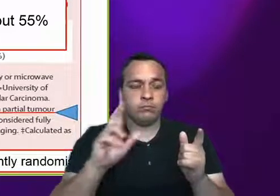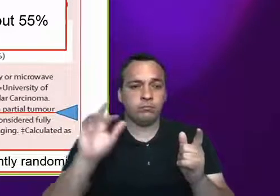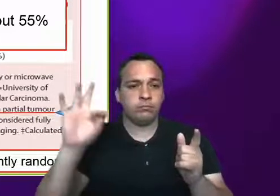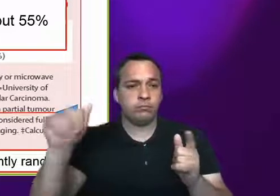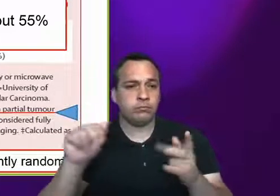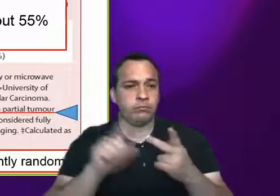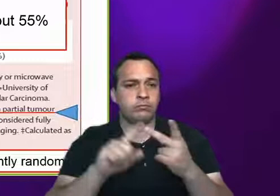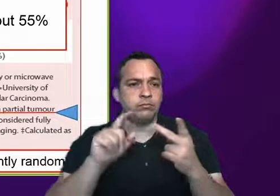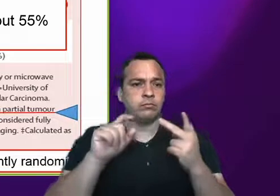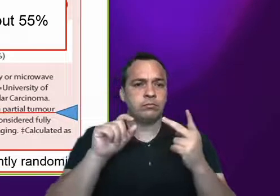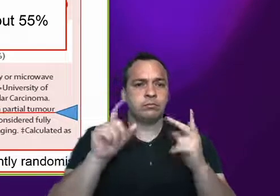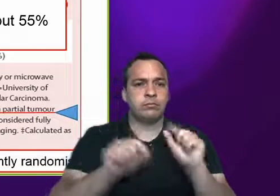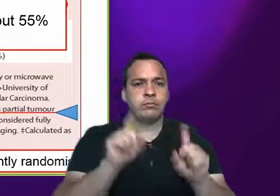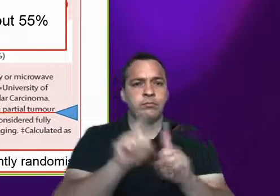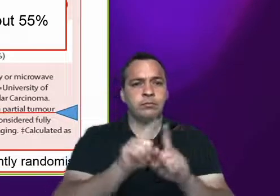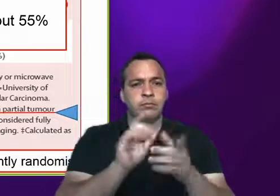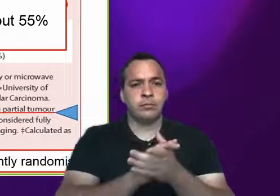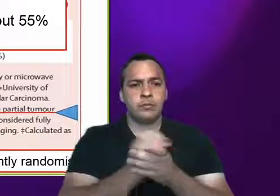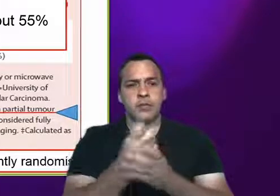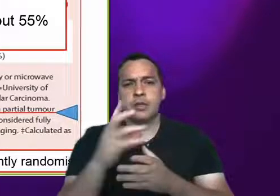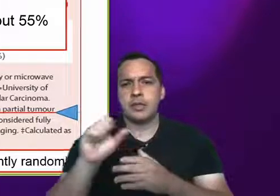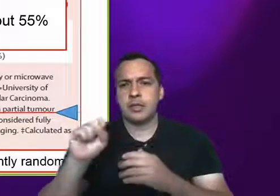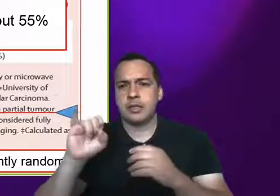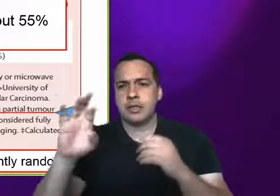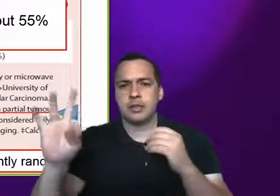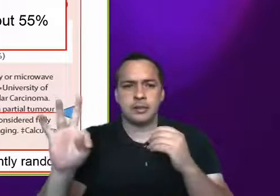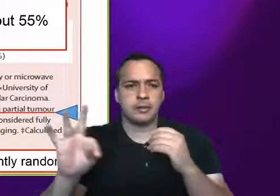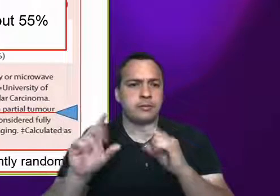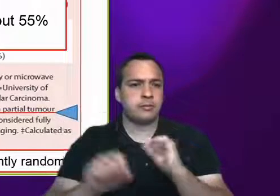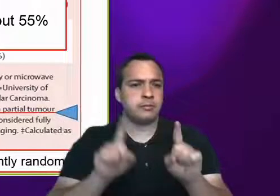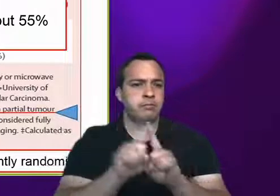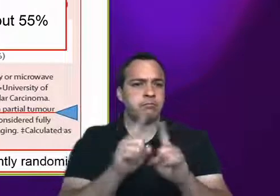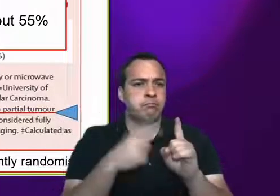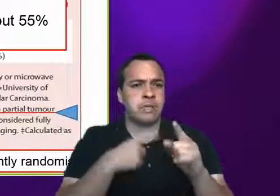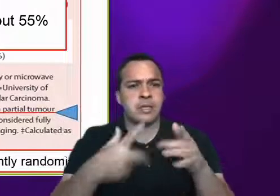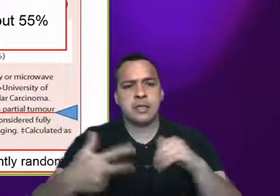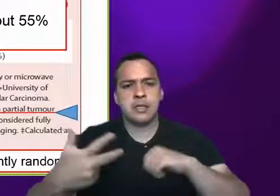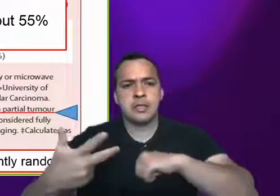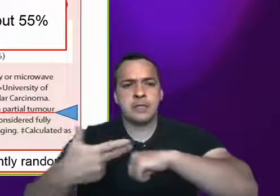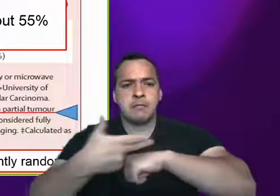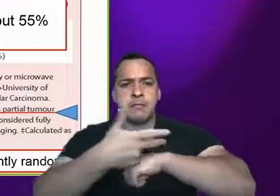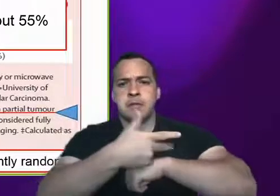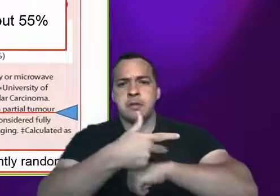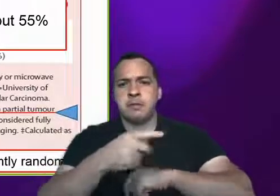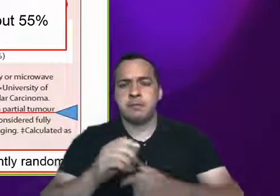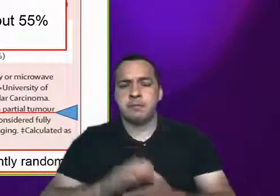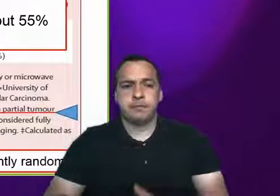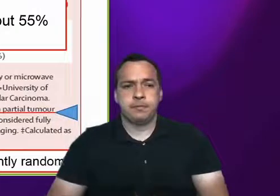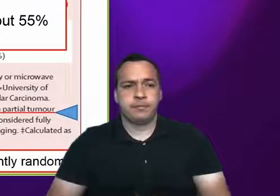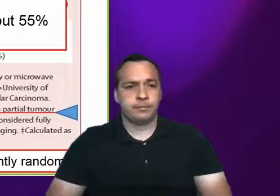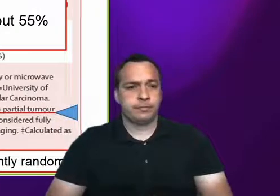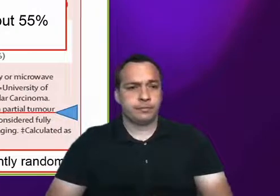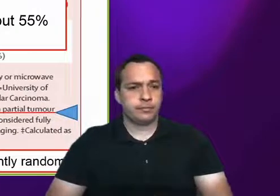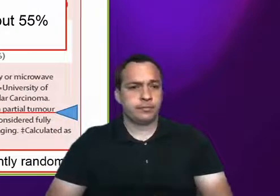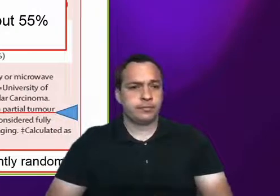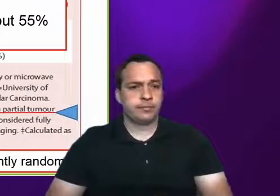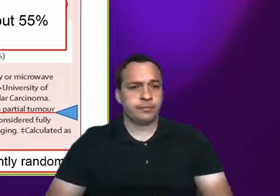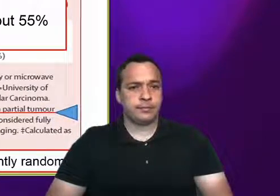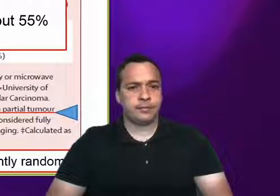a radiofrequência, a radioembolização e também a cirurgia. Como